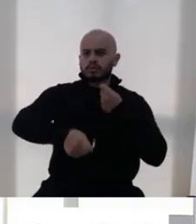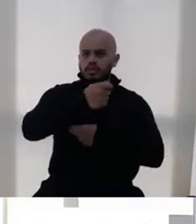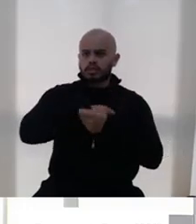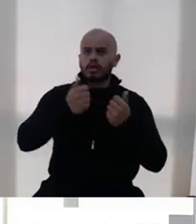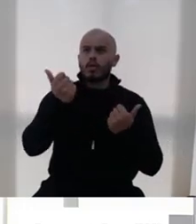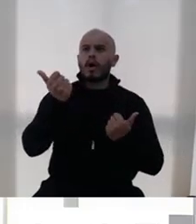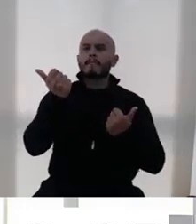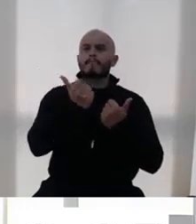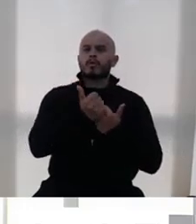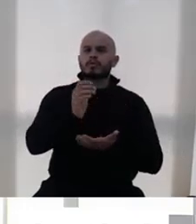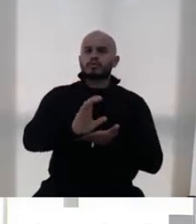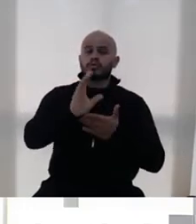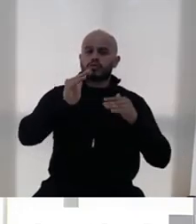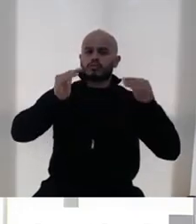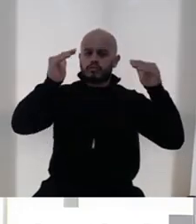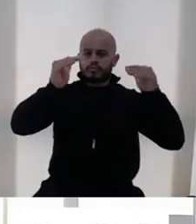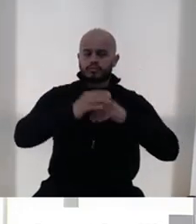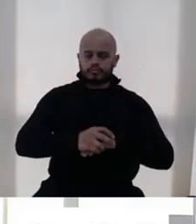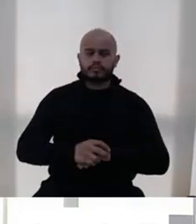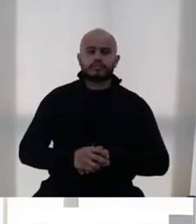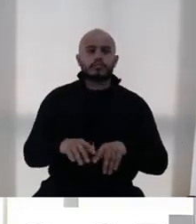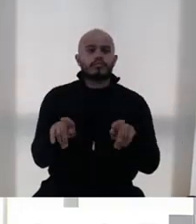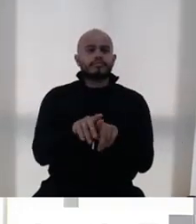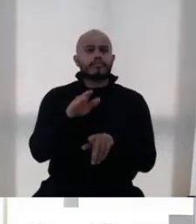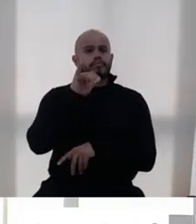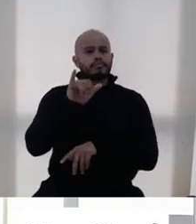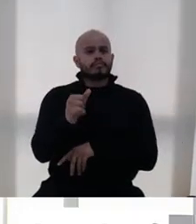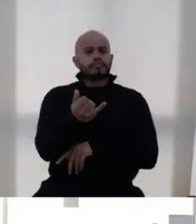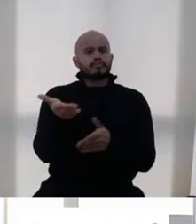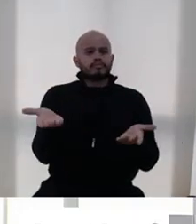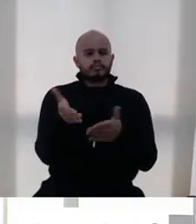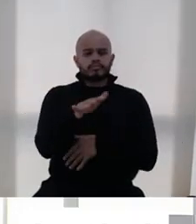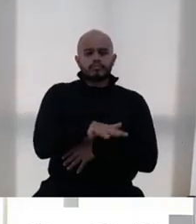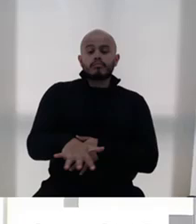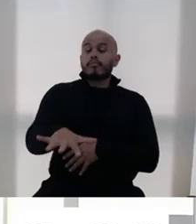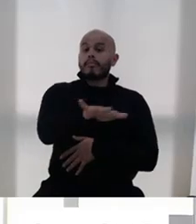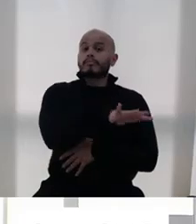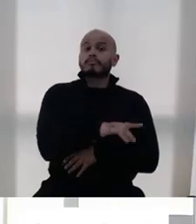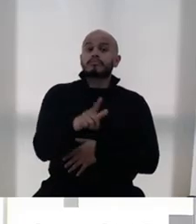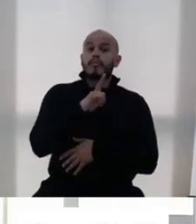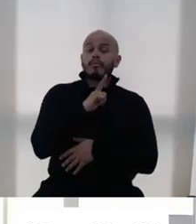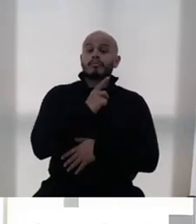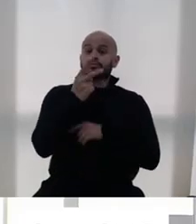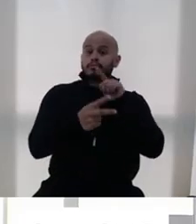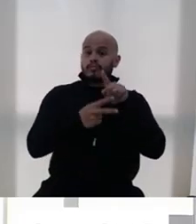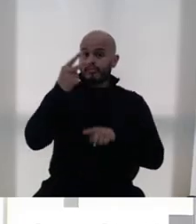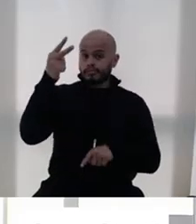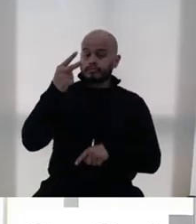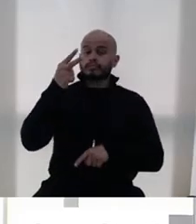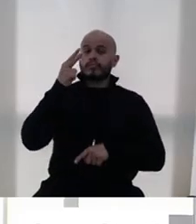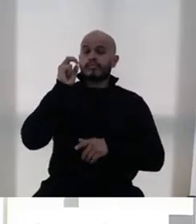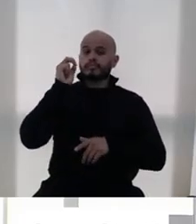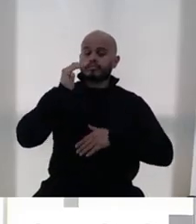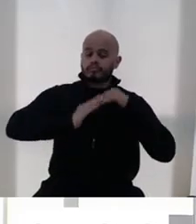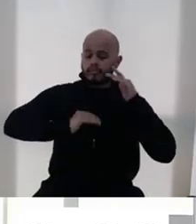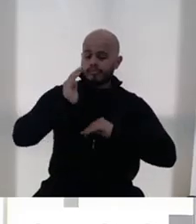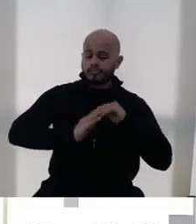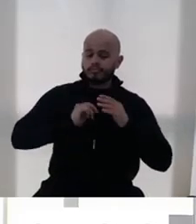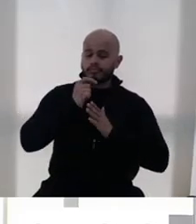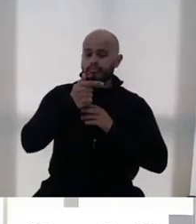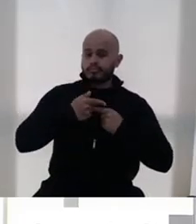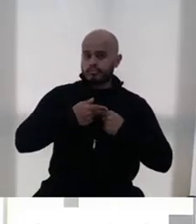Superior. Aproveitamos ainda esse espaço para falarmos sobre 2 importantes atividades dessa semana. Primeiro,